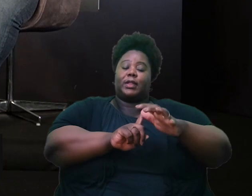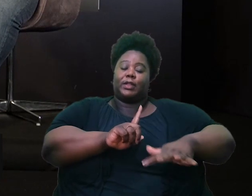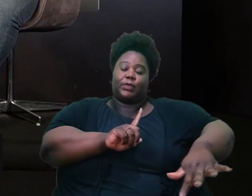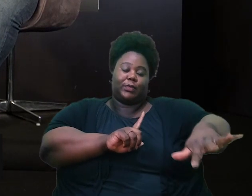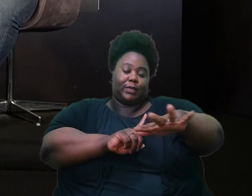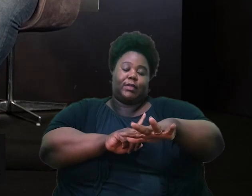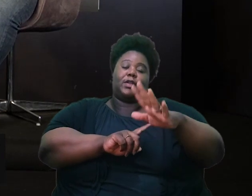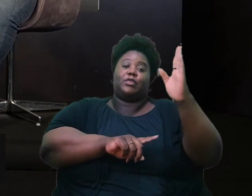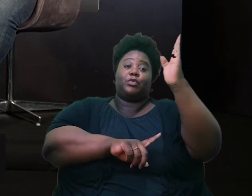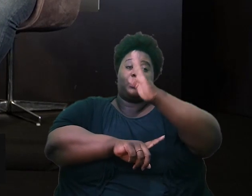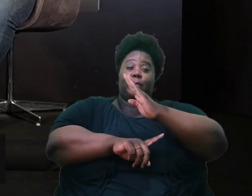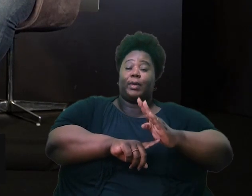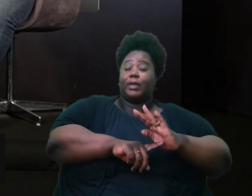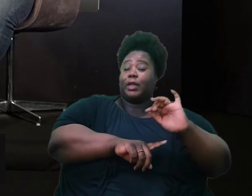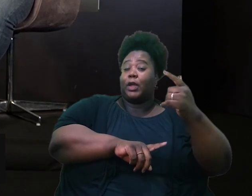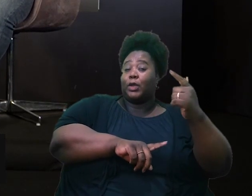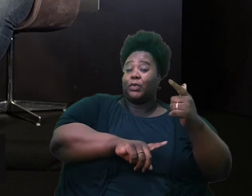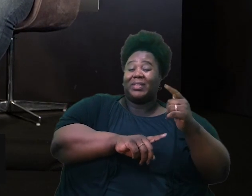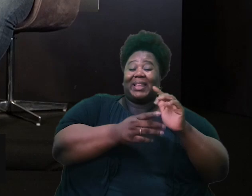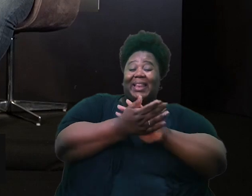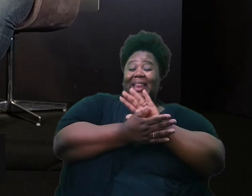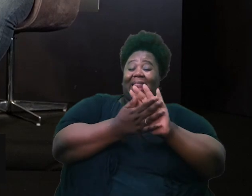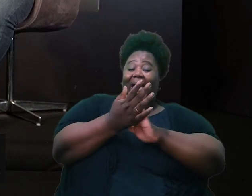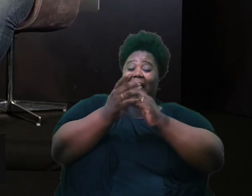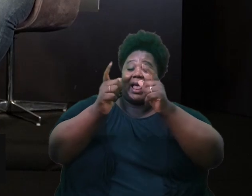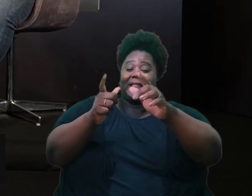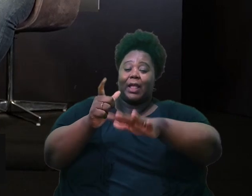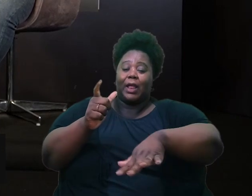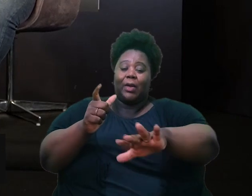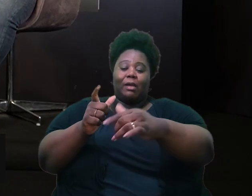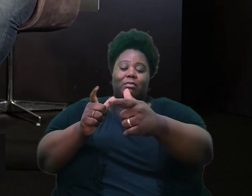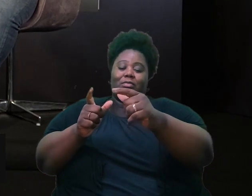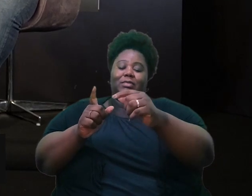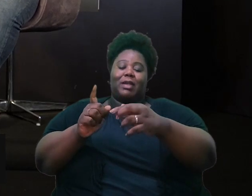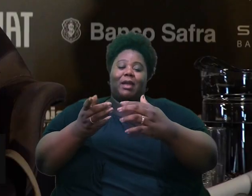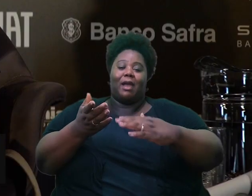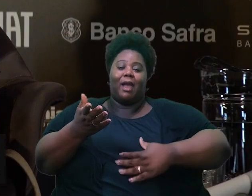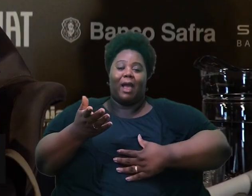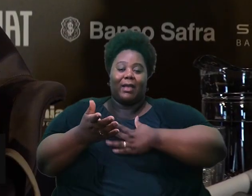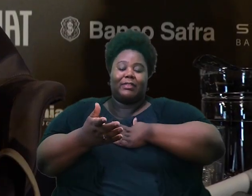brasileira. Não há nenhum lugar em que ele não esteja, nenhum.